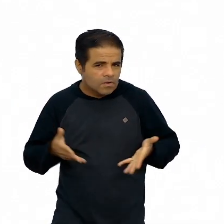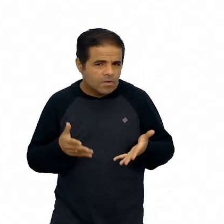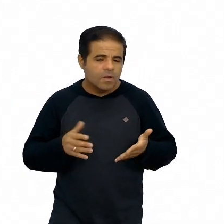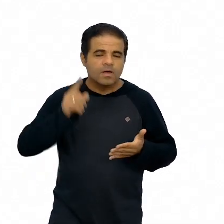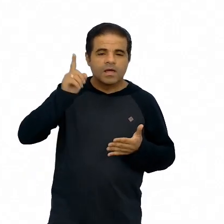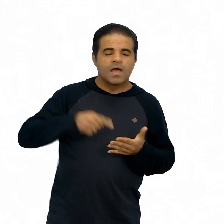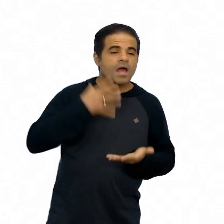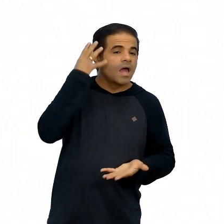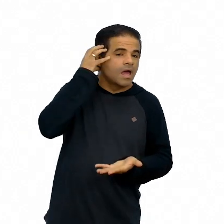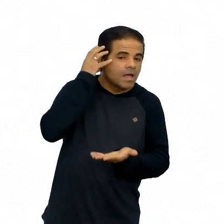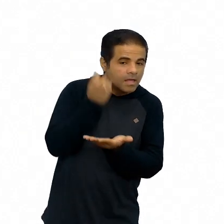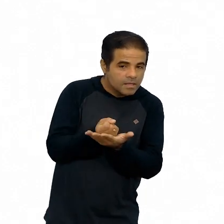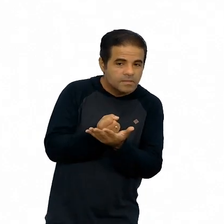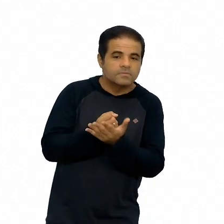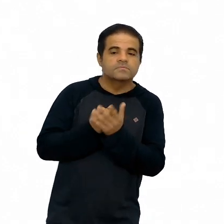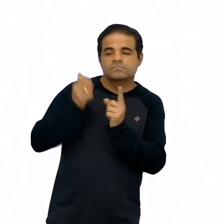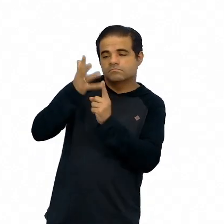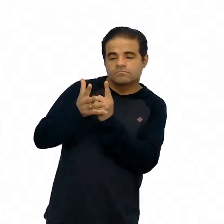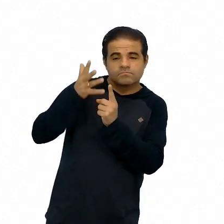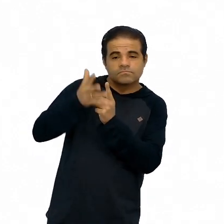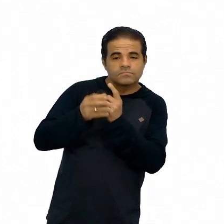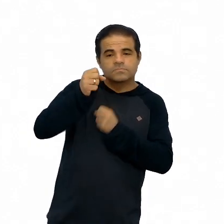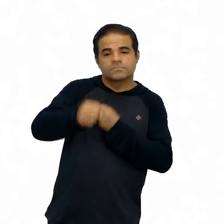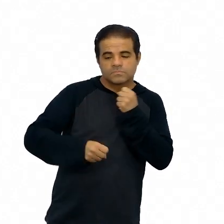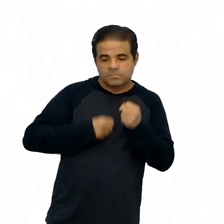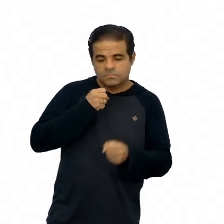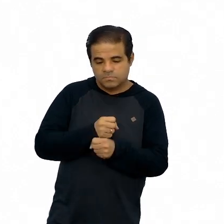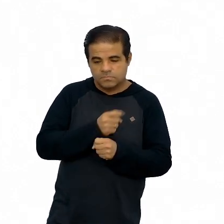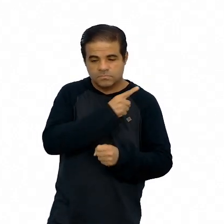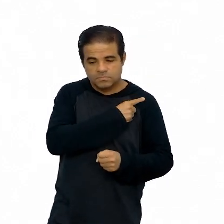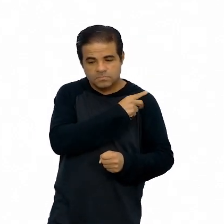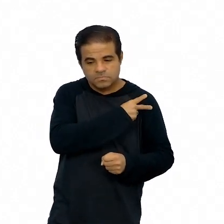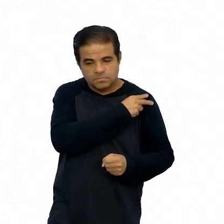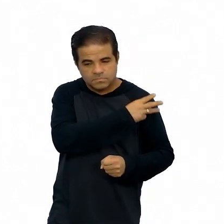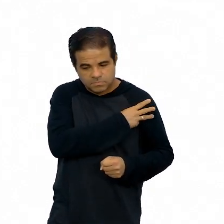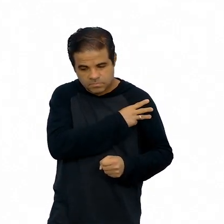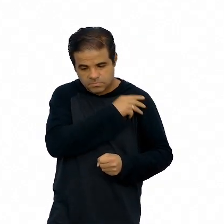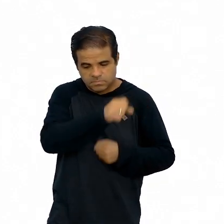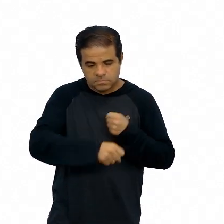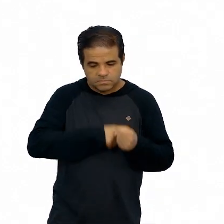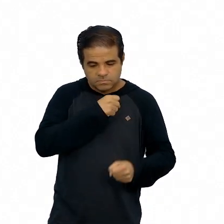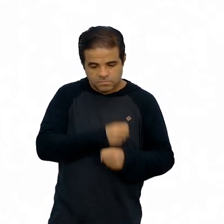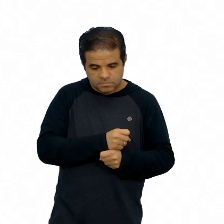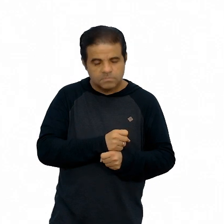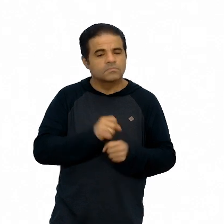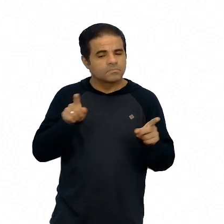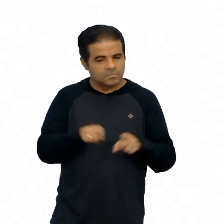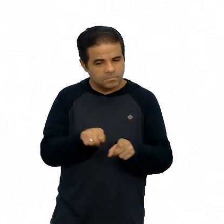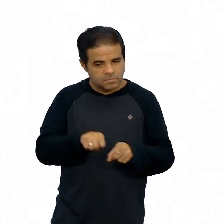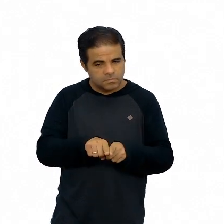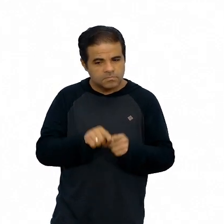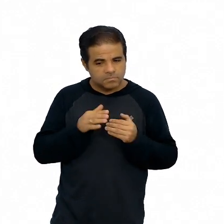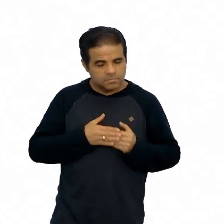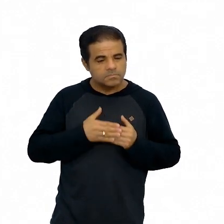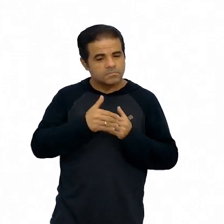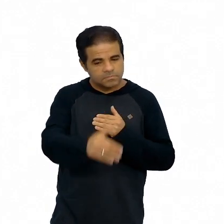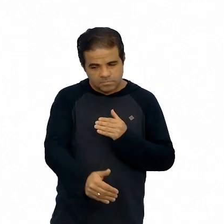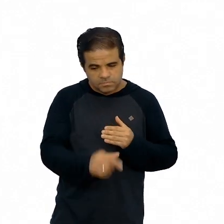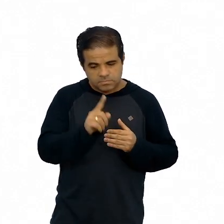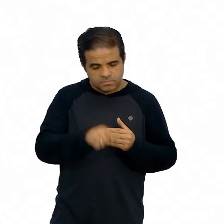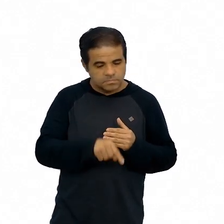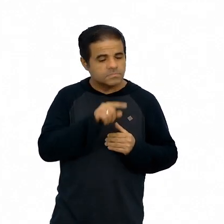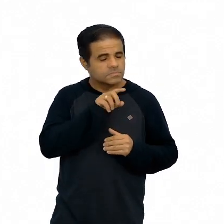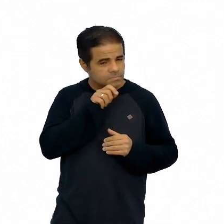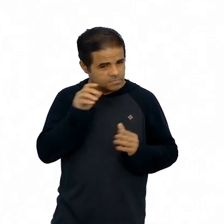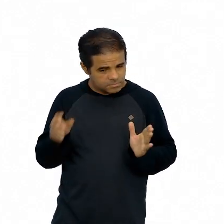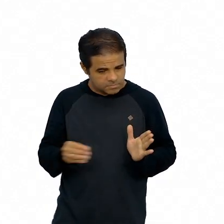a gravação que aparece, é a gravação do ano série, a formação ano-série, também de 45 minutos, que é essa que